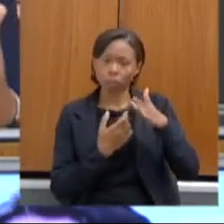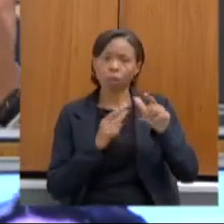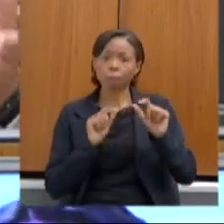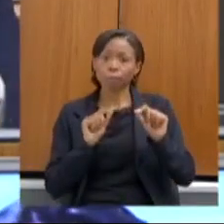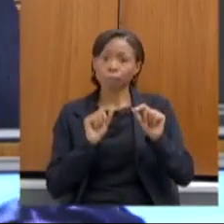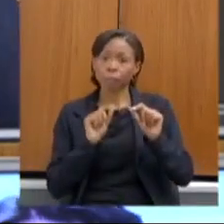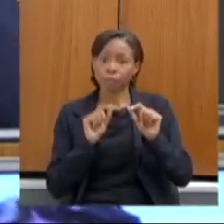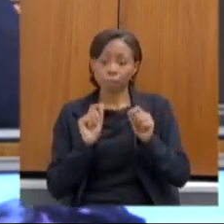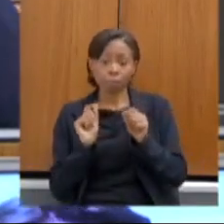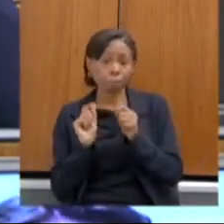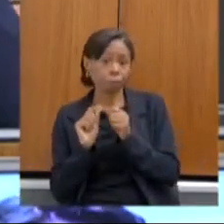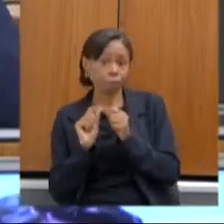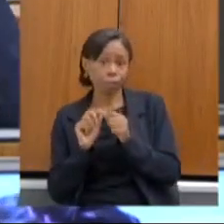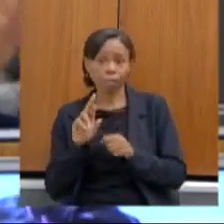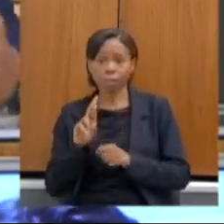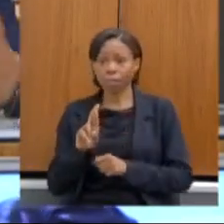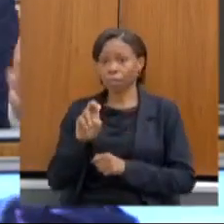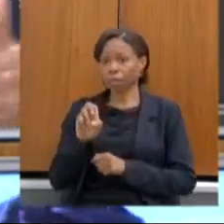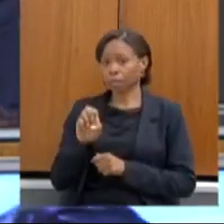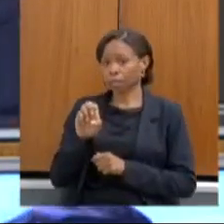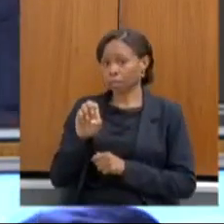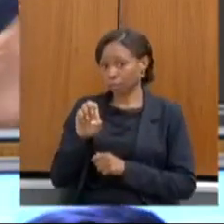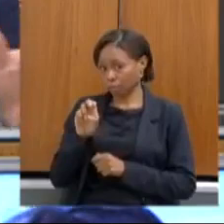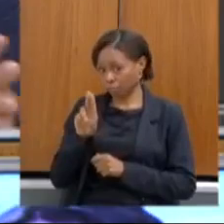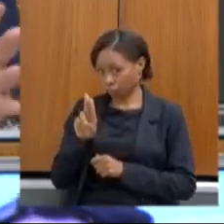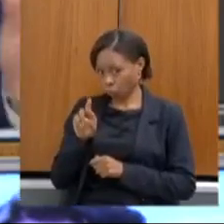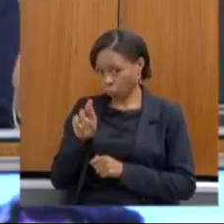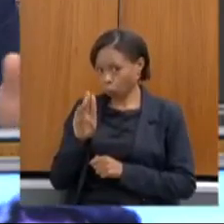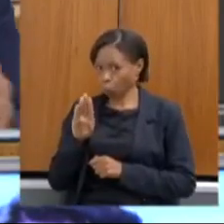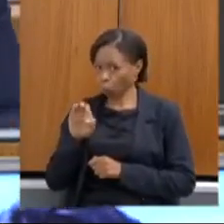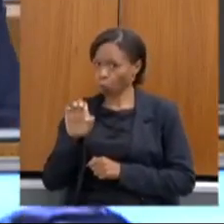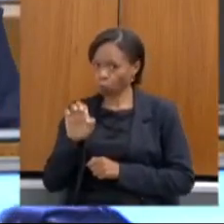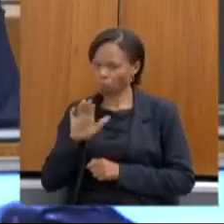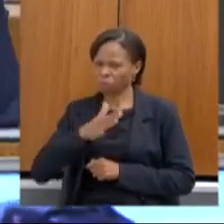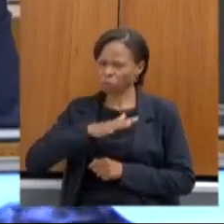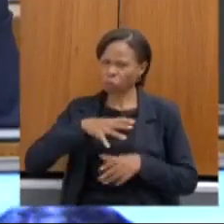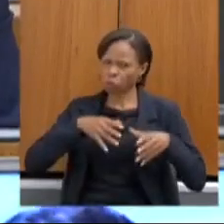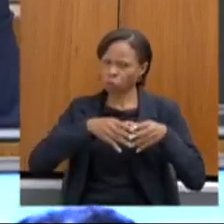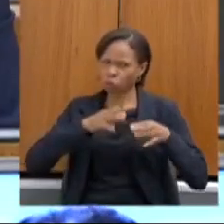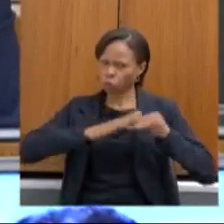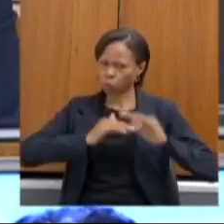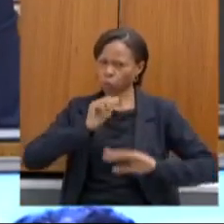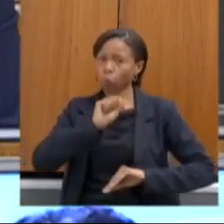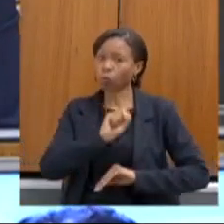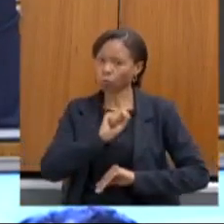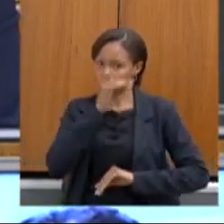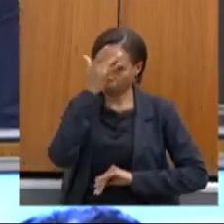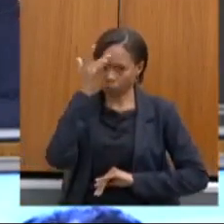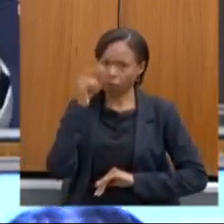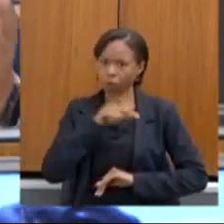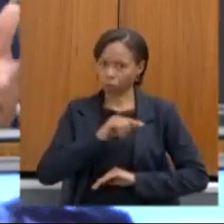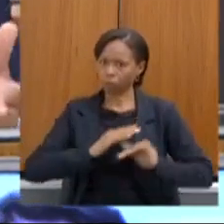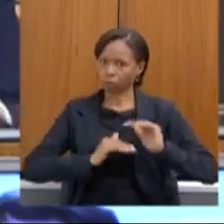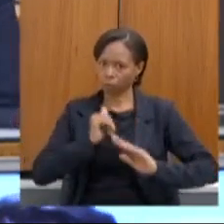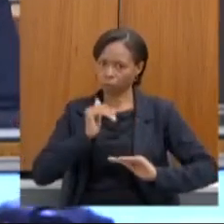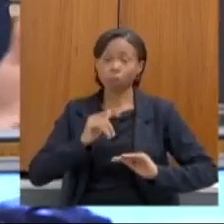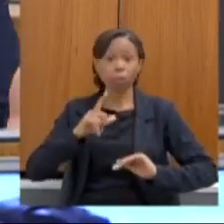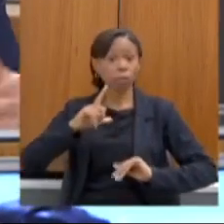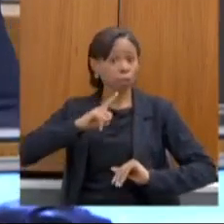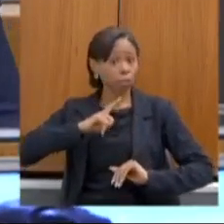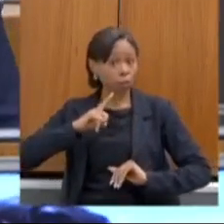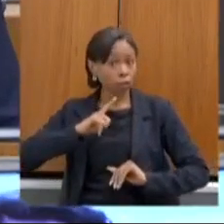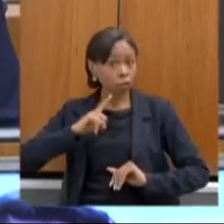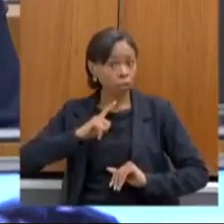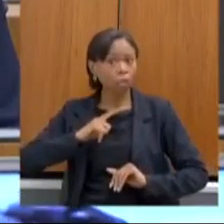dessa rehub Lembrando que a equipe de estado para isso são mais ou menos oito pessoas bom então nós temos